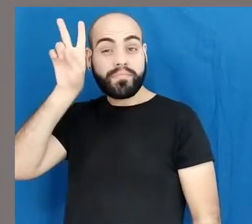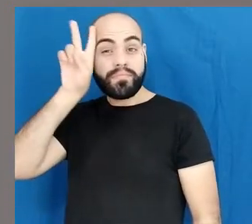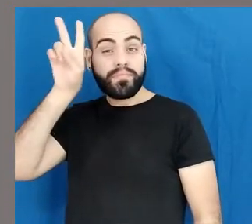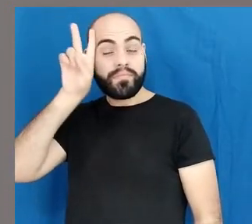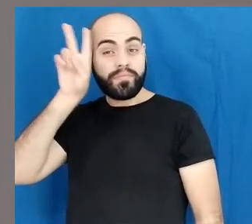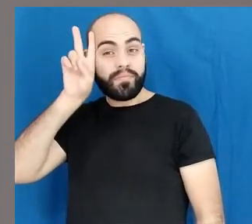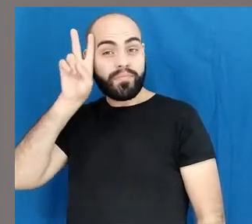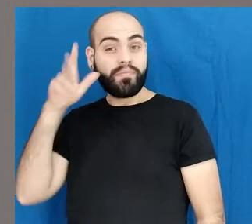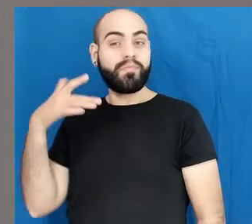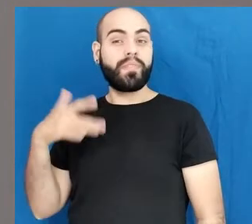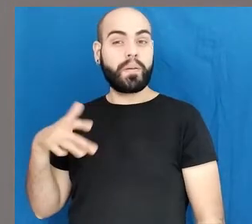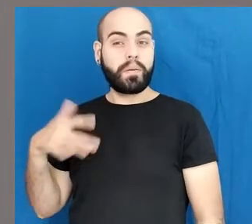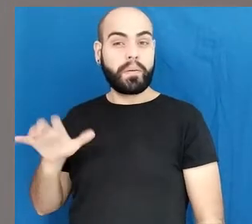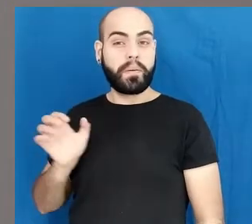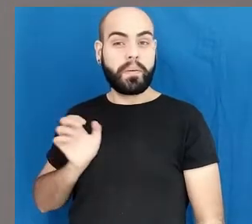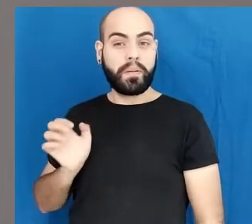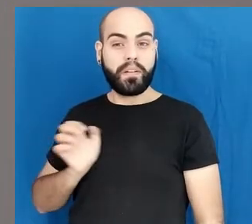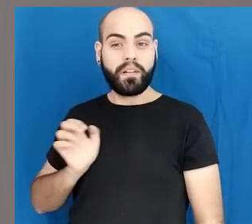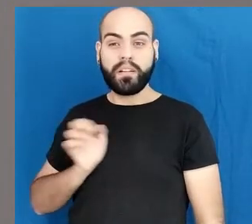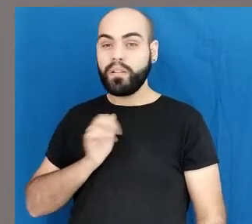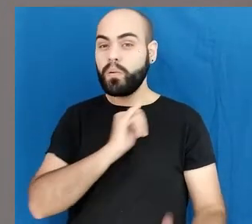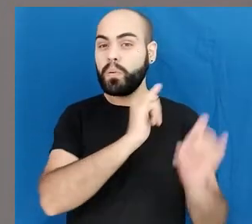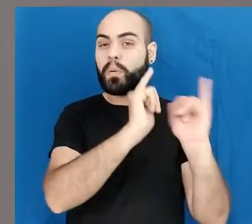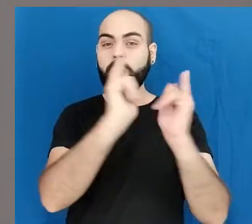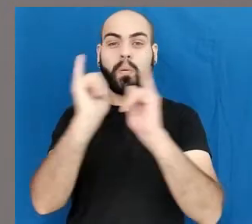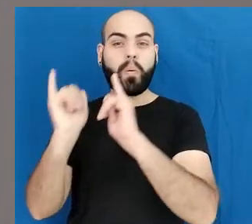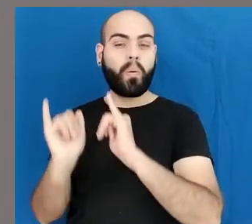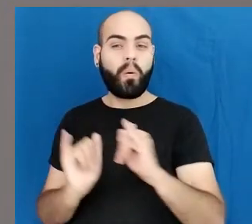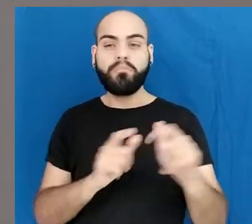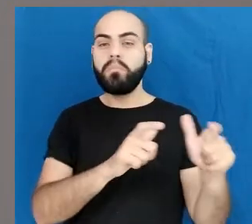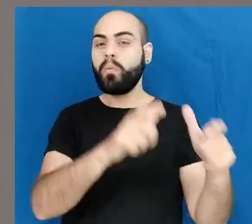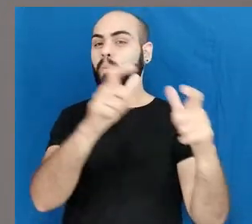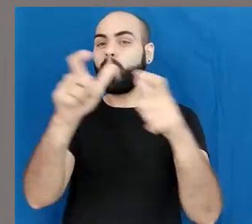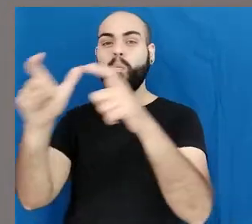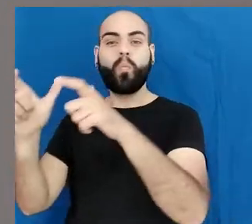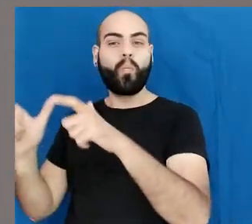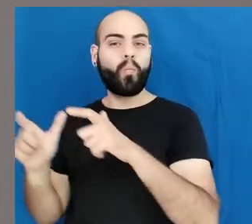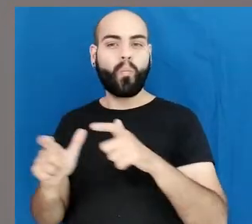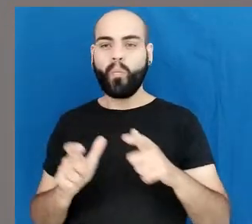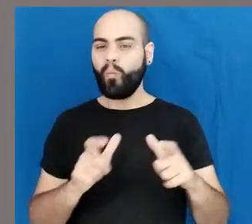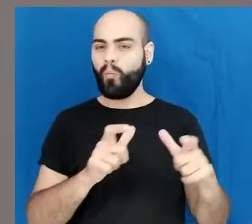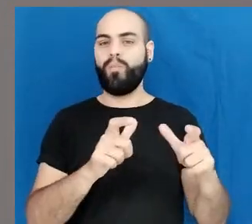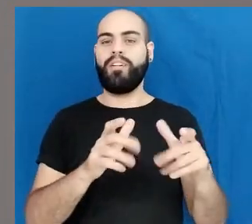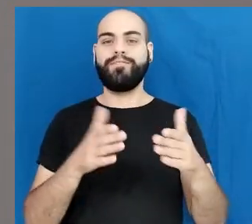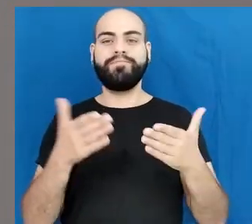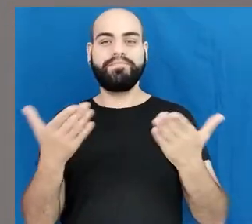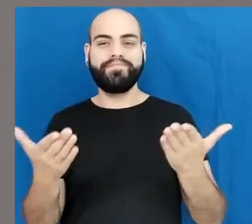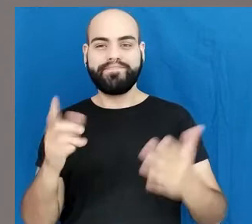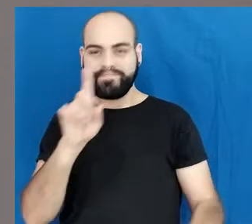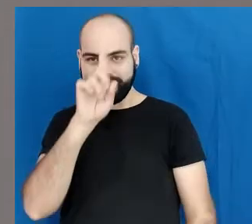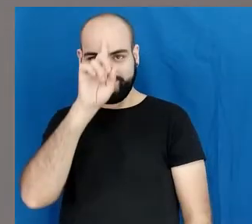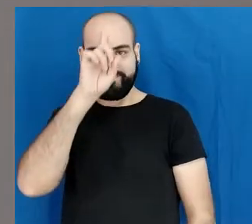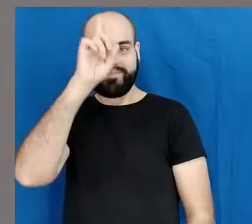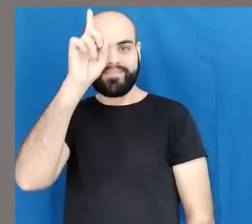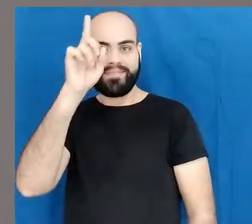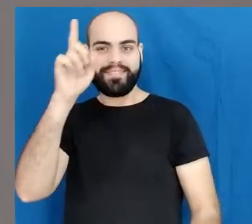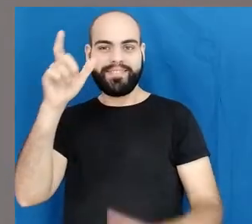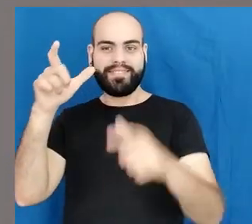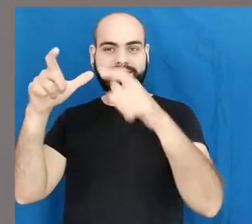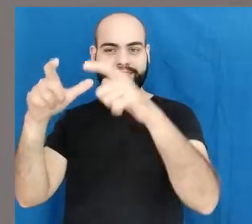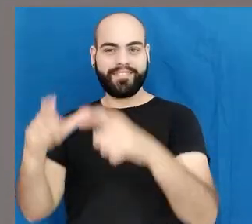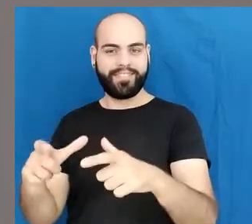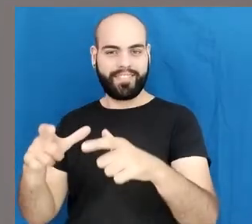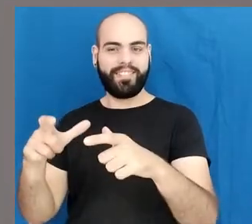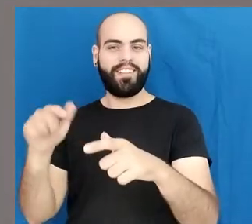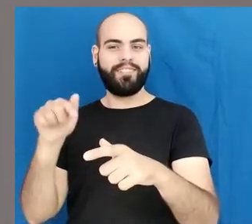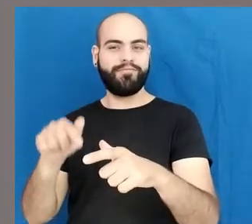rica, e tem uma história muito rica, e essa história ela não era contada em lugar nenhum, né? Então, a